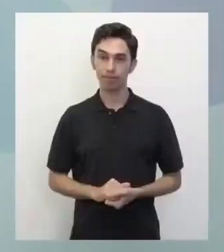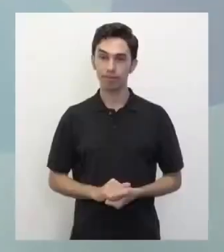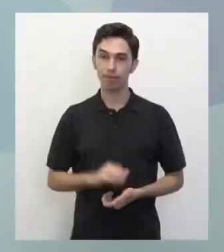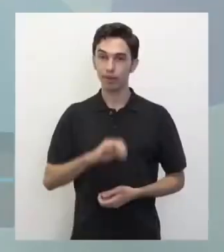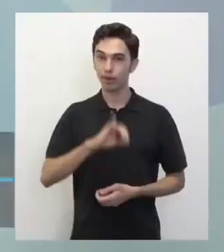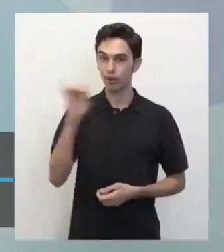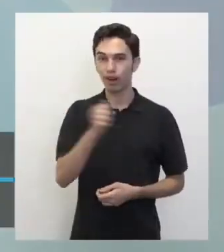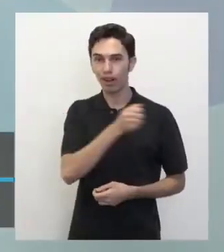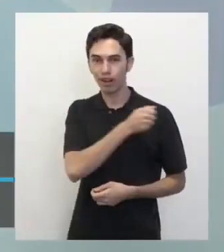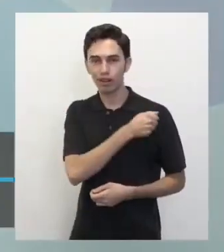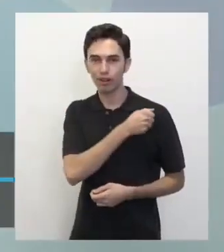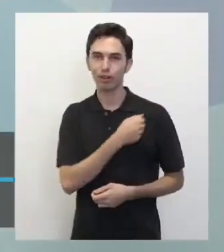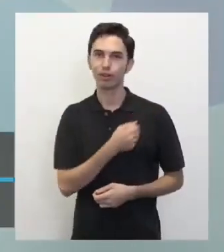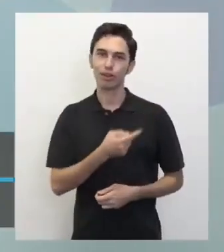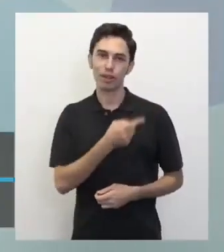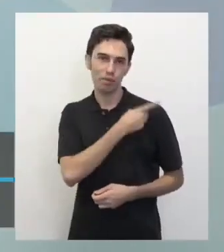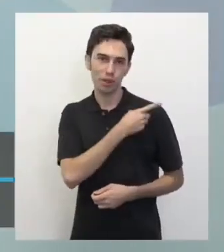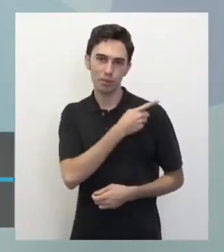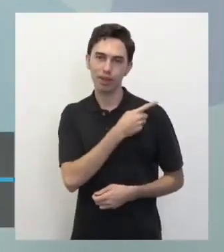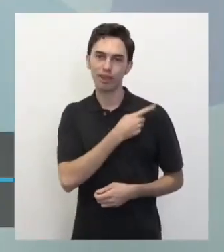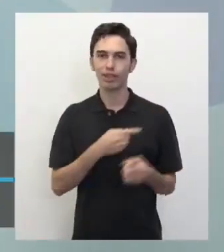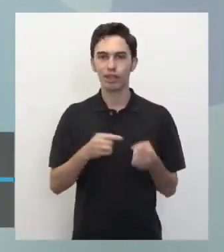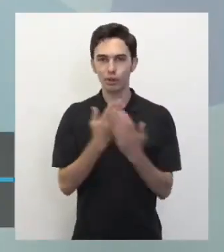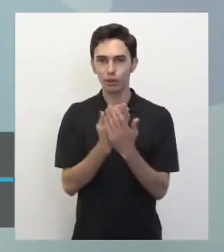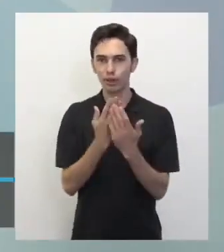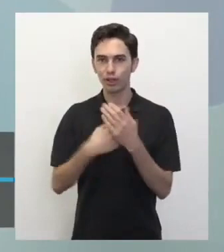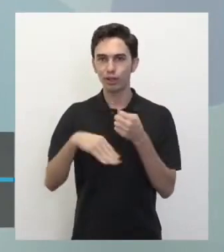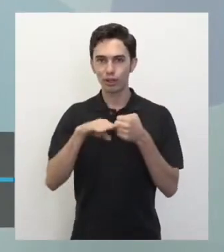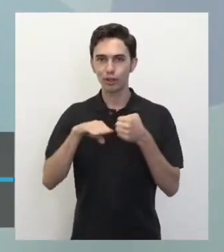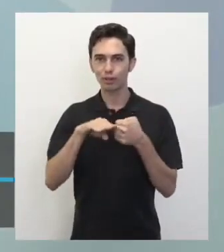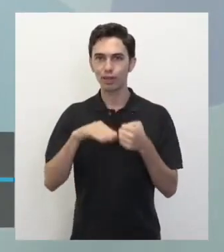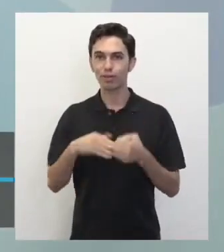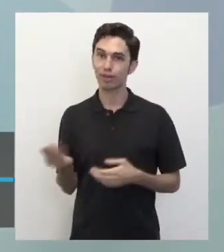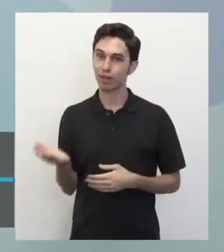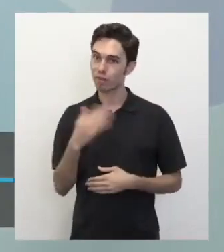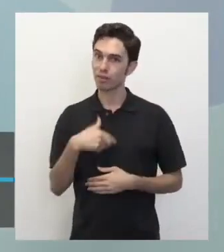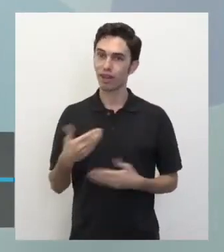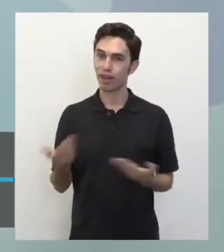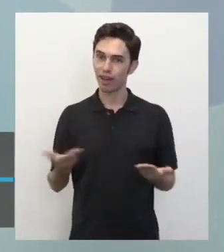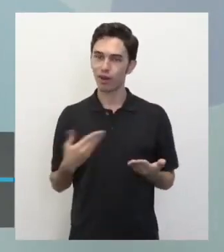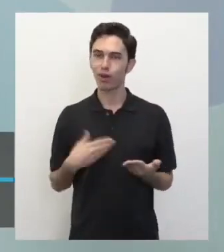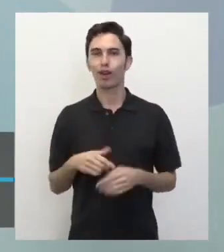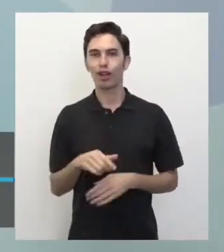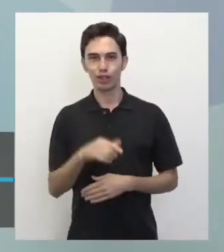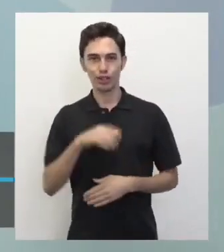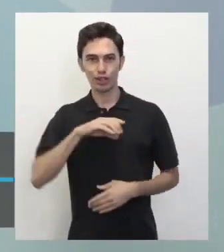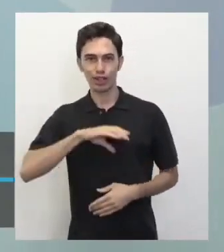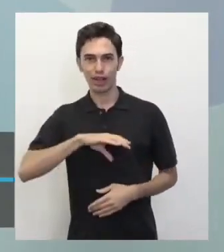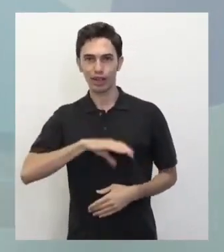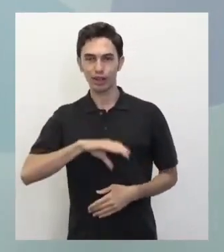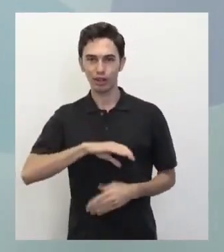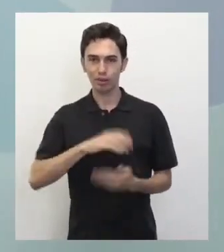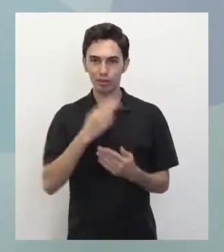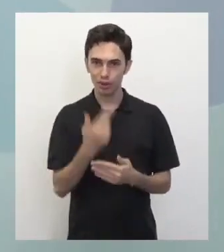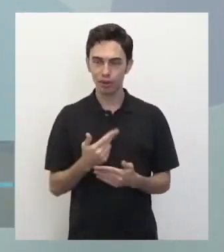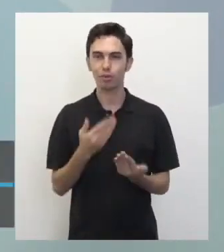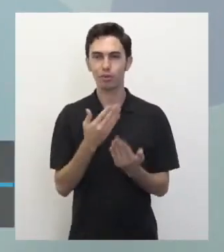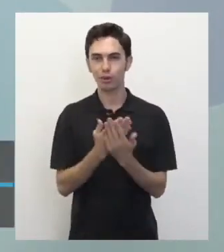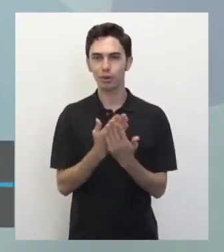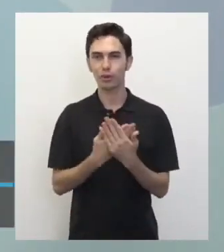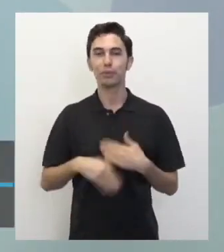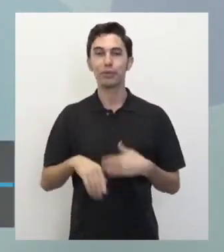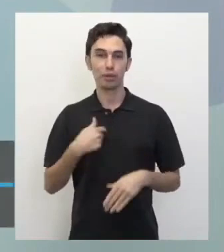Olá, alunos da primeira série do ensino médio. Vamos aí a uma aula de língua portuguesa. Sou a professora